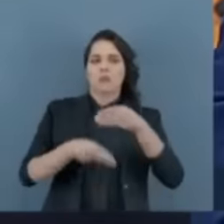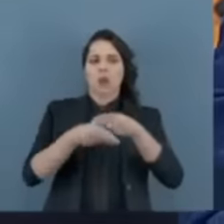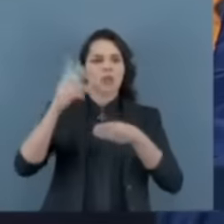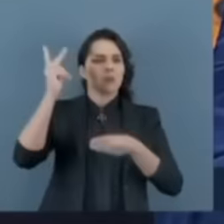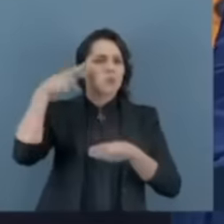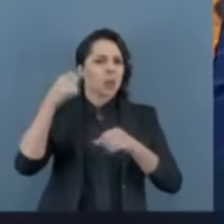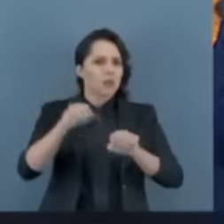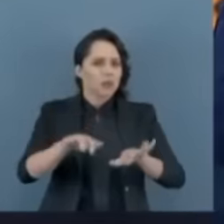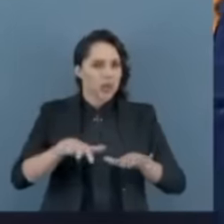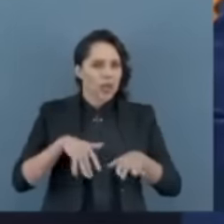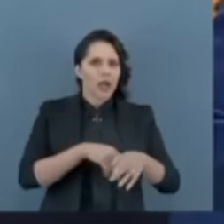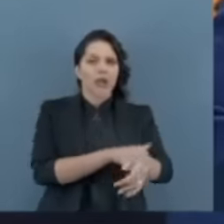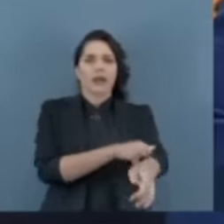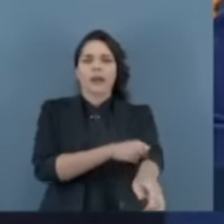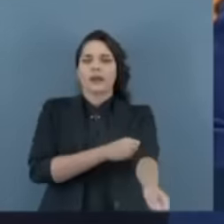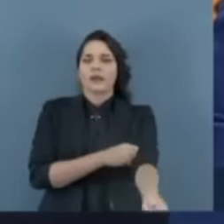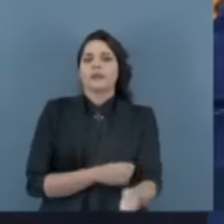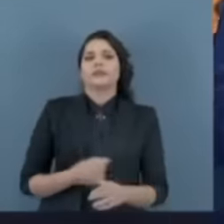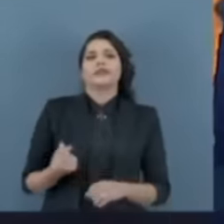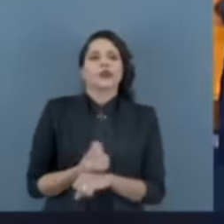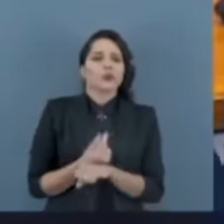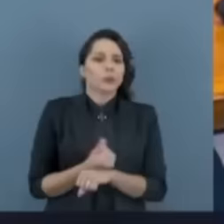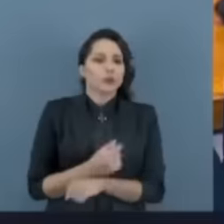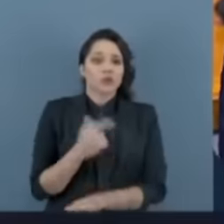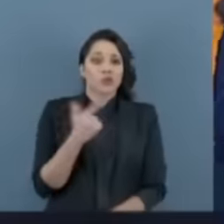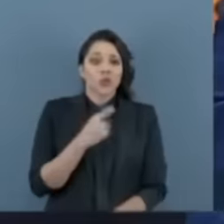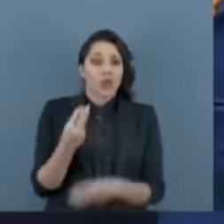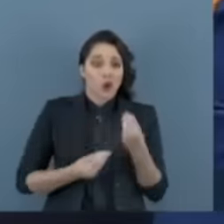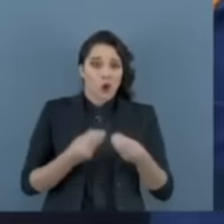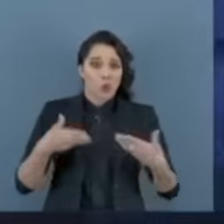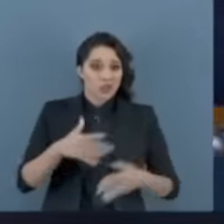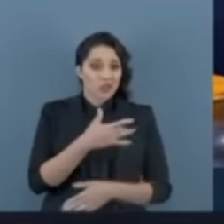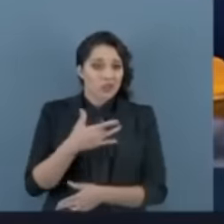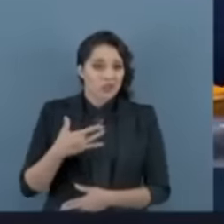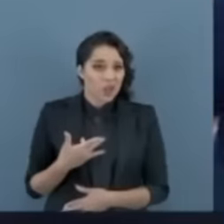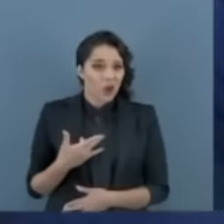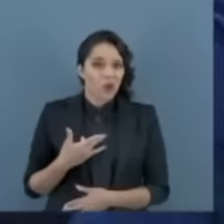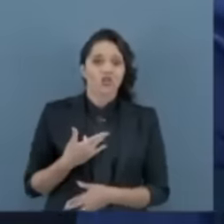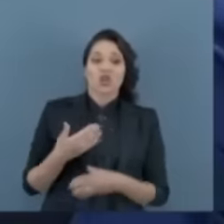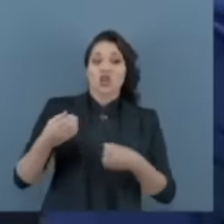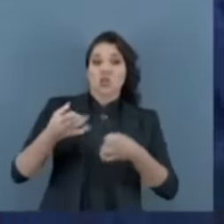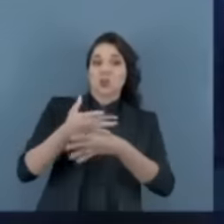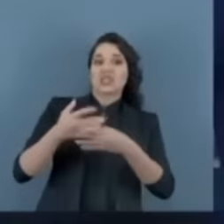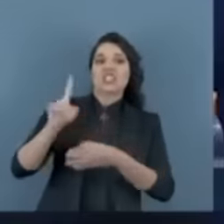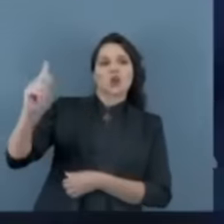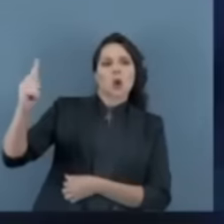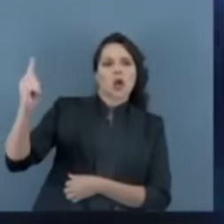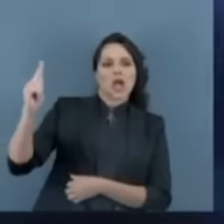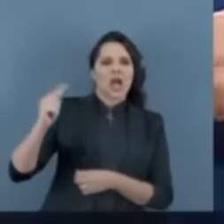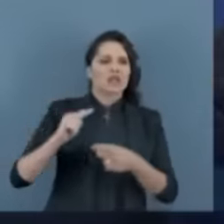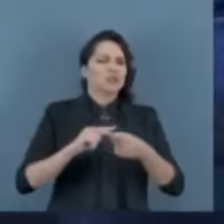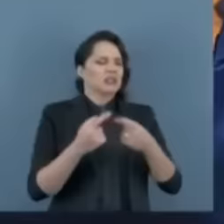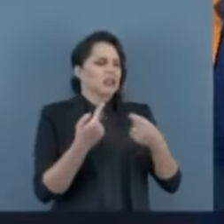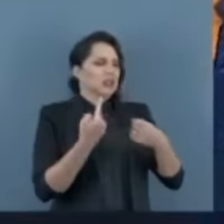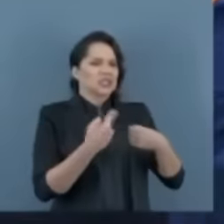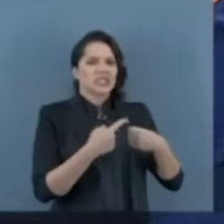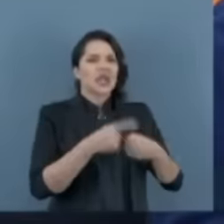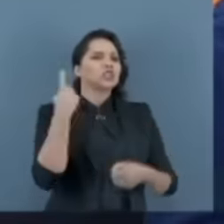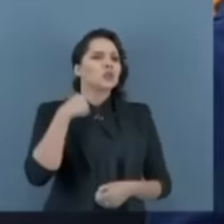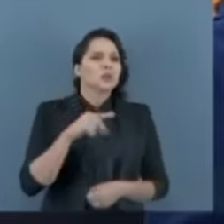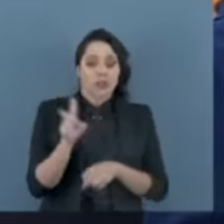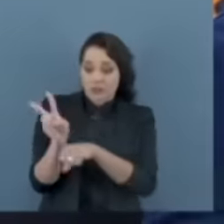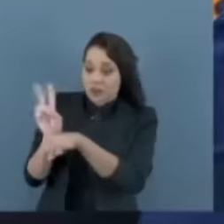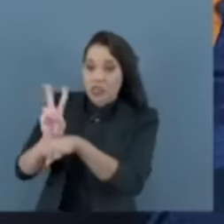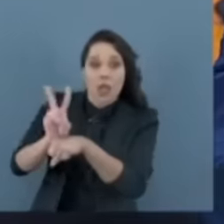com questão de recursos que tem, não tem como o Ministério da Saúde, numa cidade lá em Goiás ou lá na cidade de Minas Gerais, fiscalizar isso